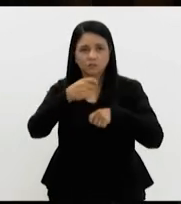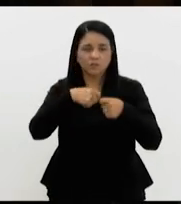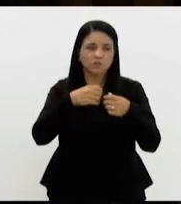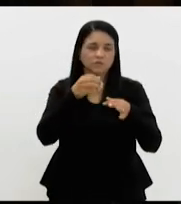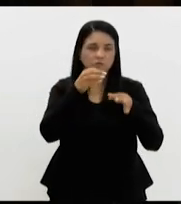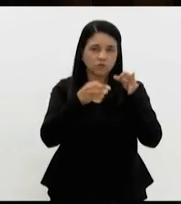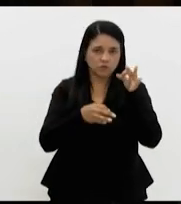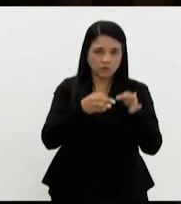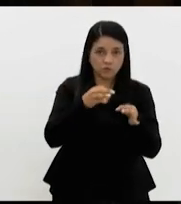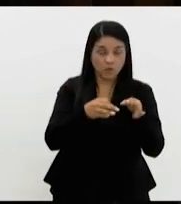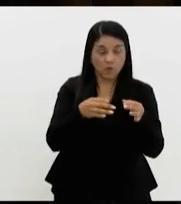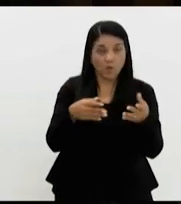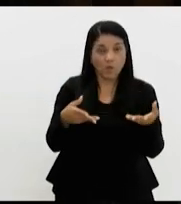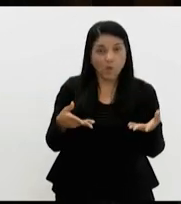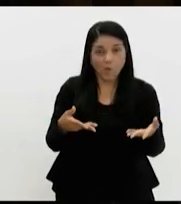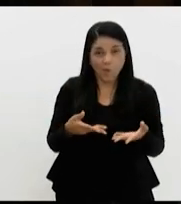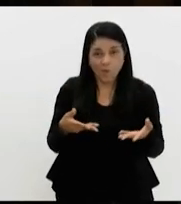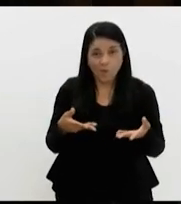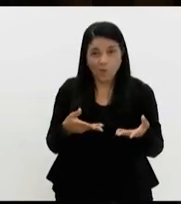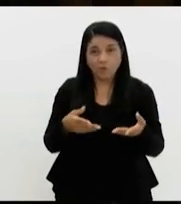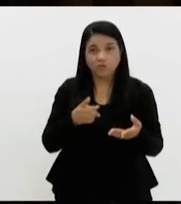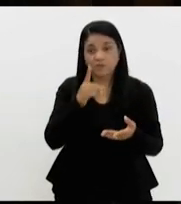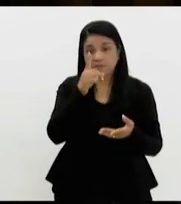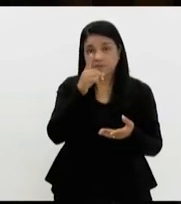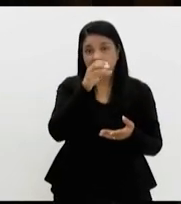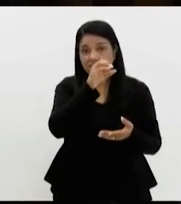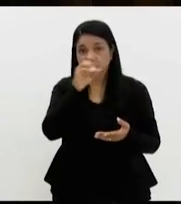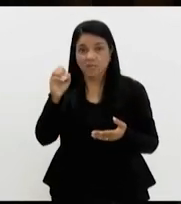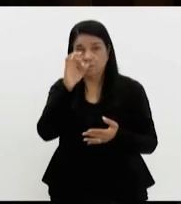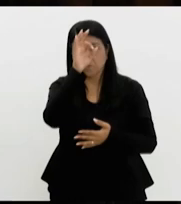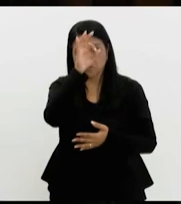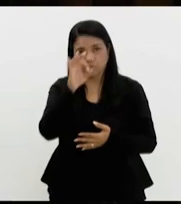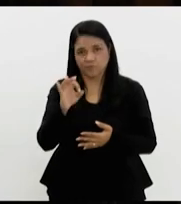judiciais. Hoje é 100%.